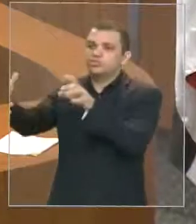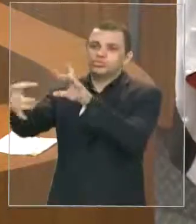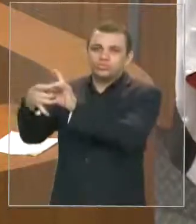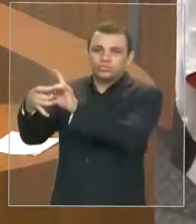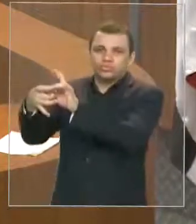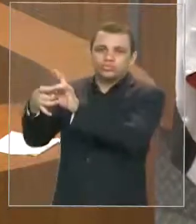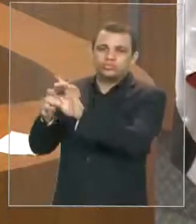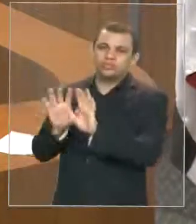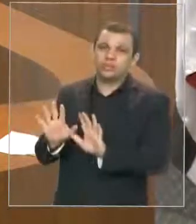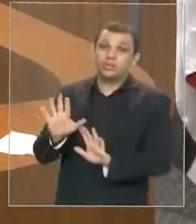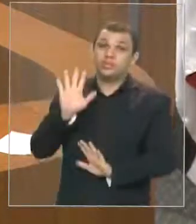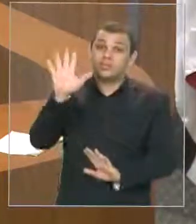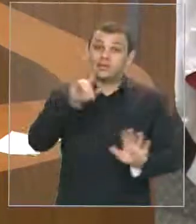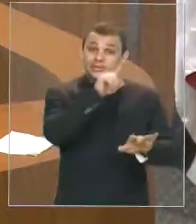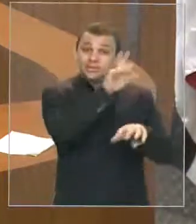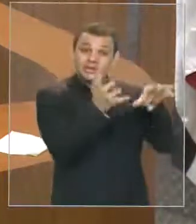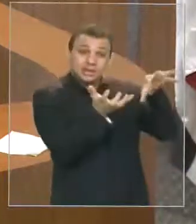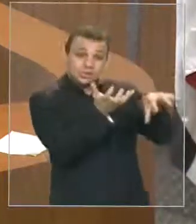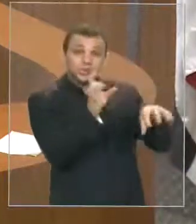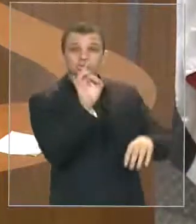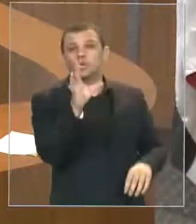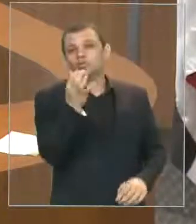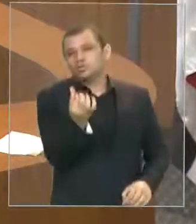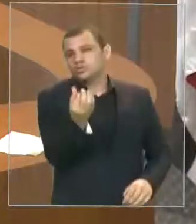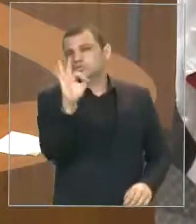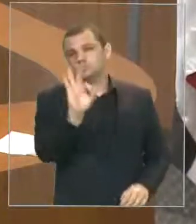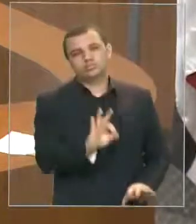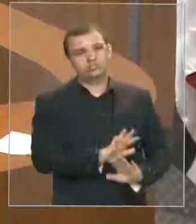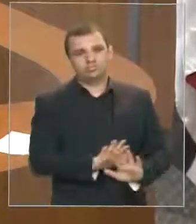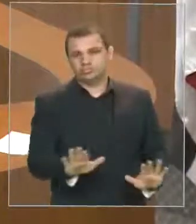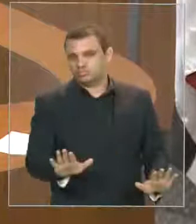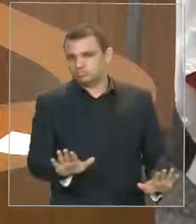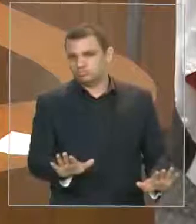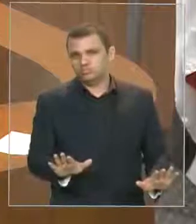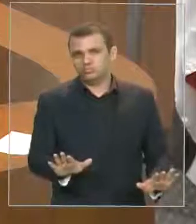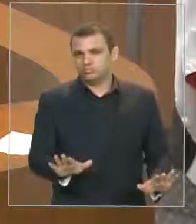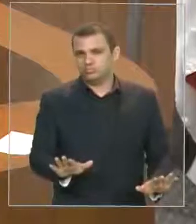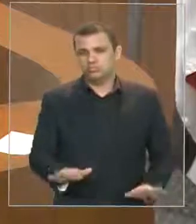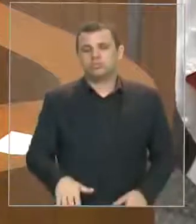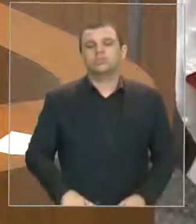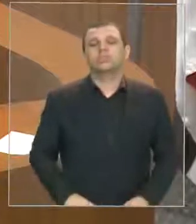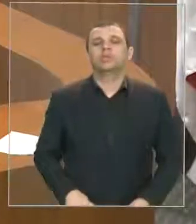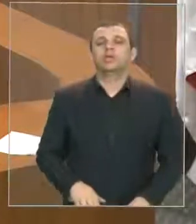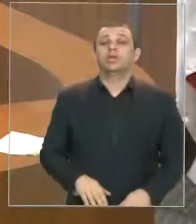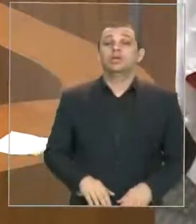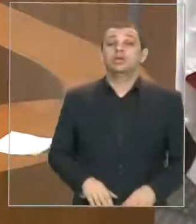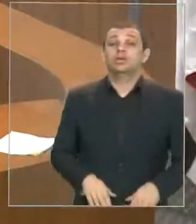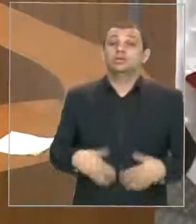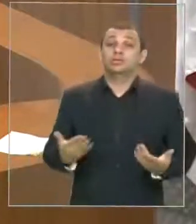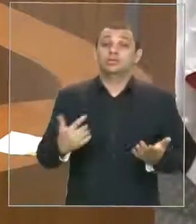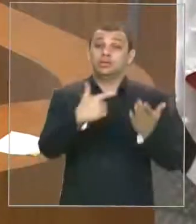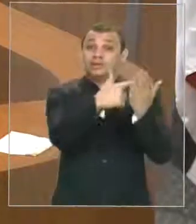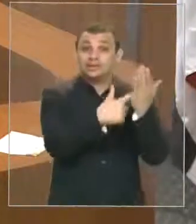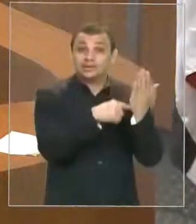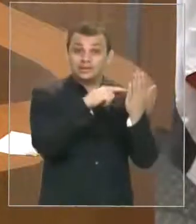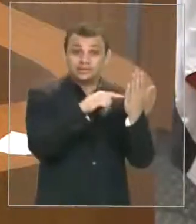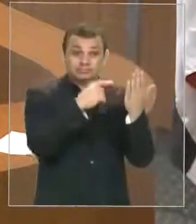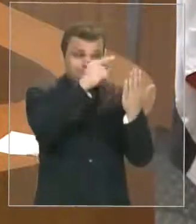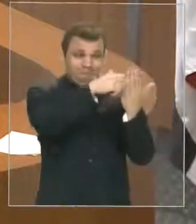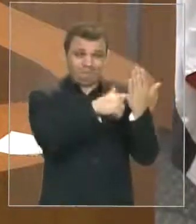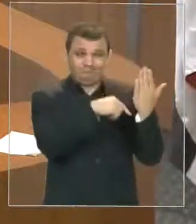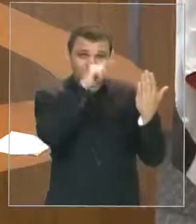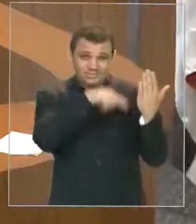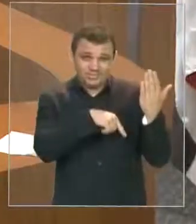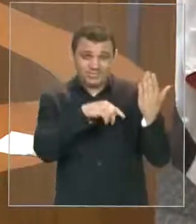já em 2018, no ano que vem, deputado Rogério Cafeteira, ao eleitor sair de casa para escolher seu candidato, e vamos imaginar que nós